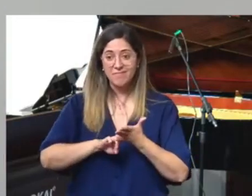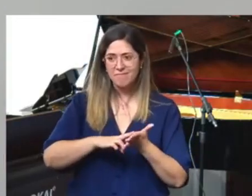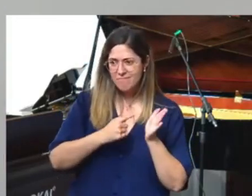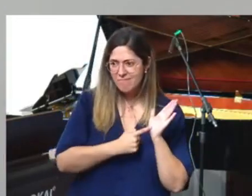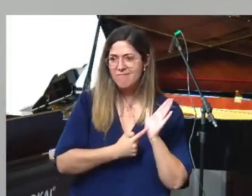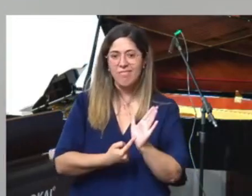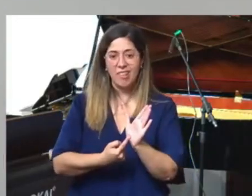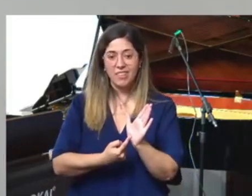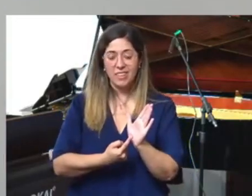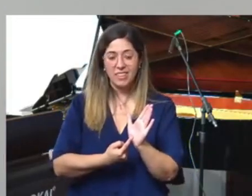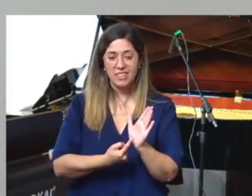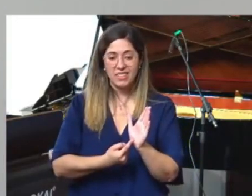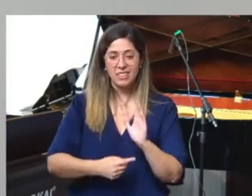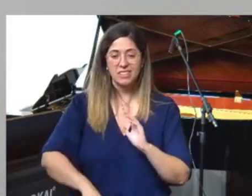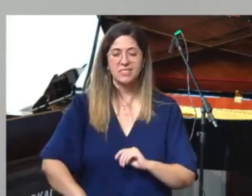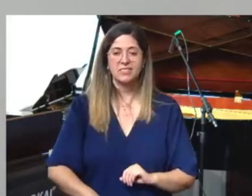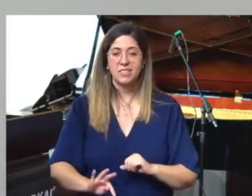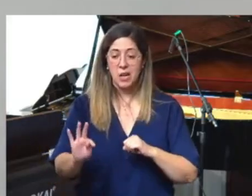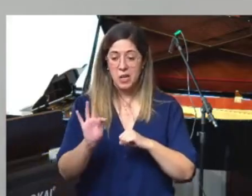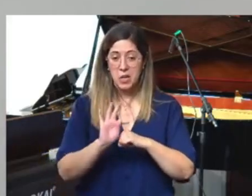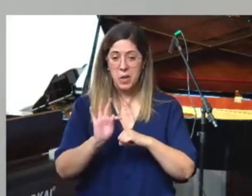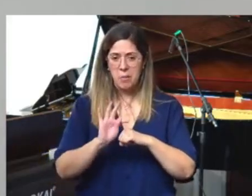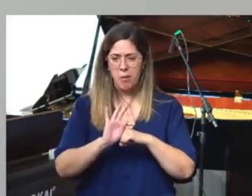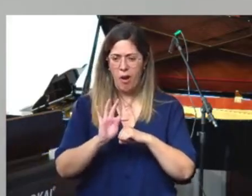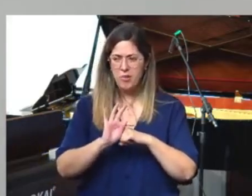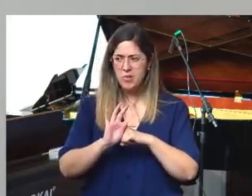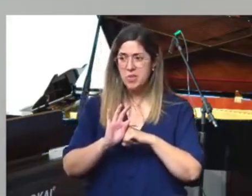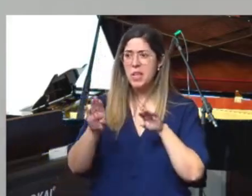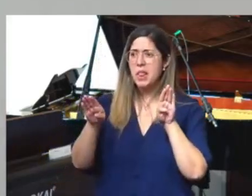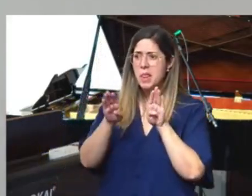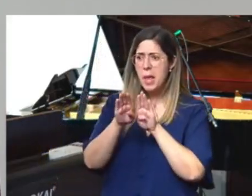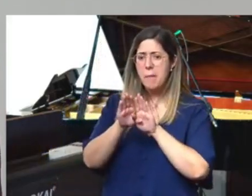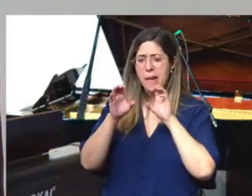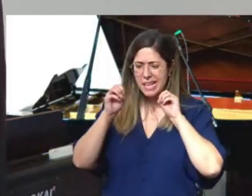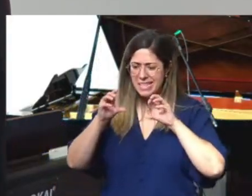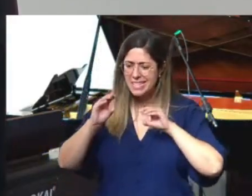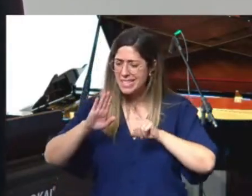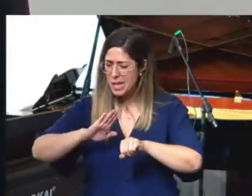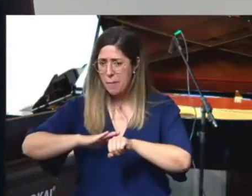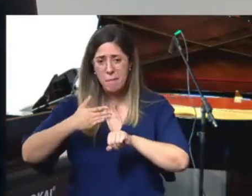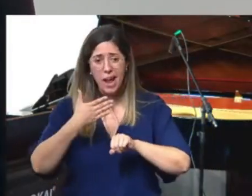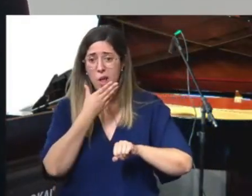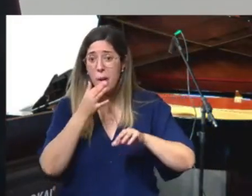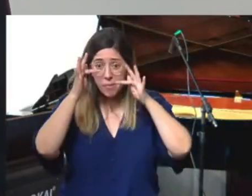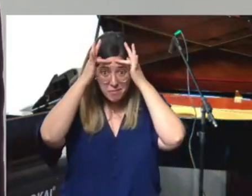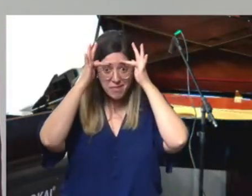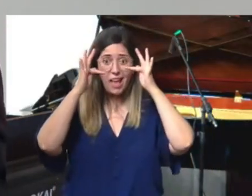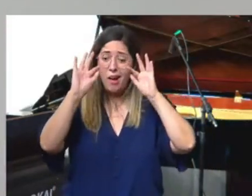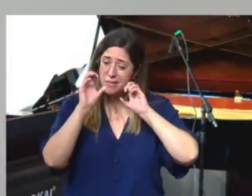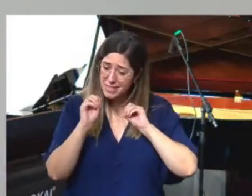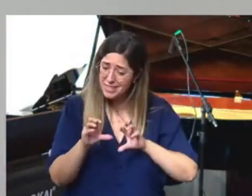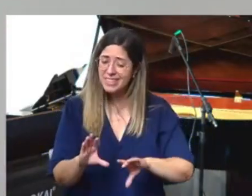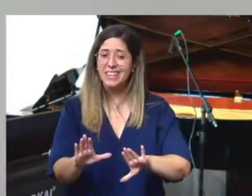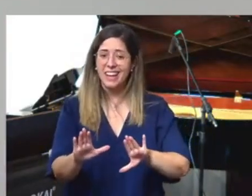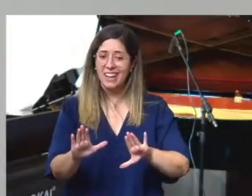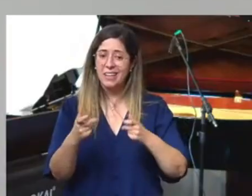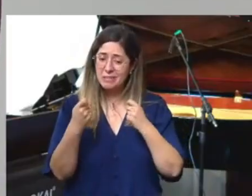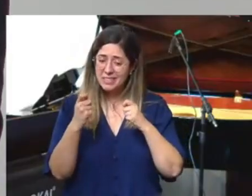dizendo: Timóteo, aquilo que eu transmiti a você, transmite a homens fiéis, para que esses